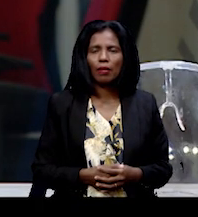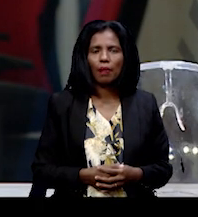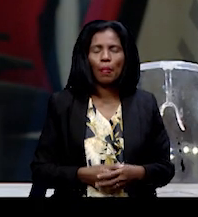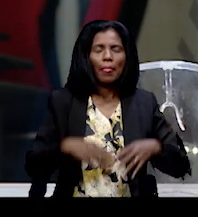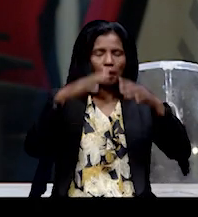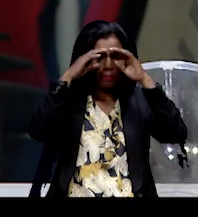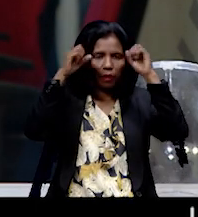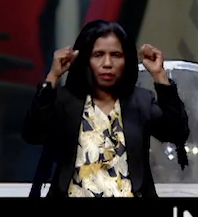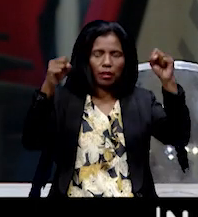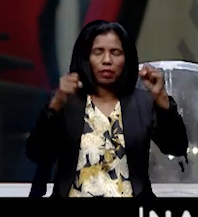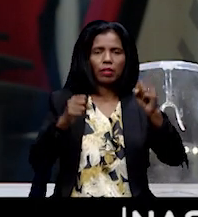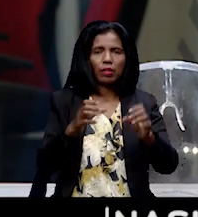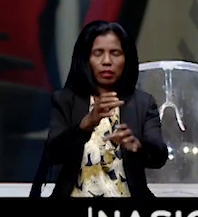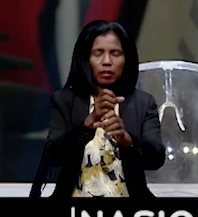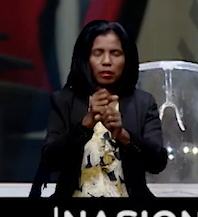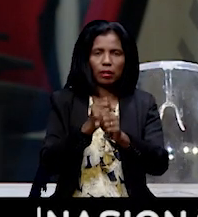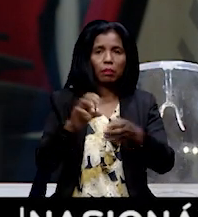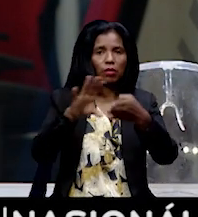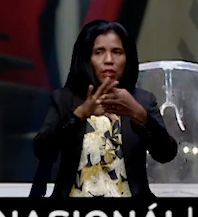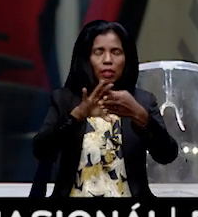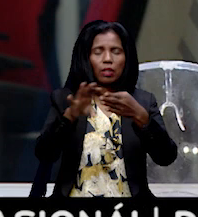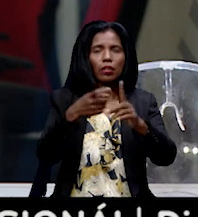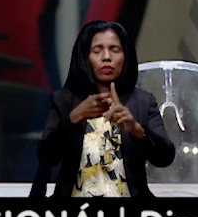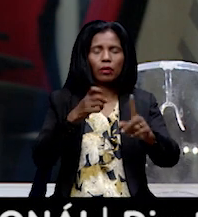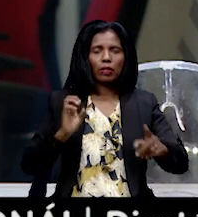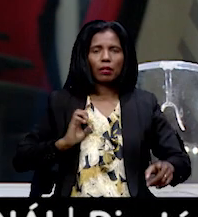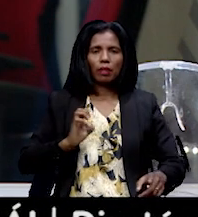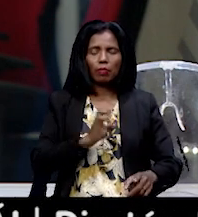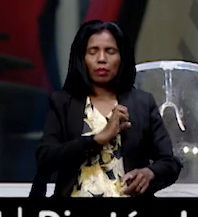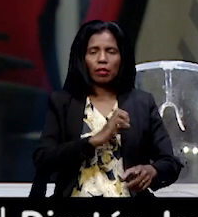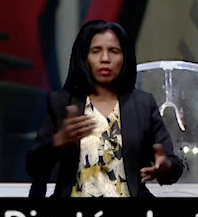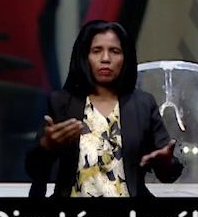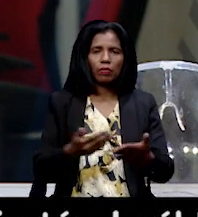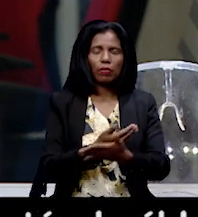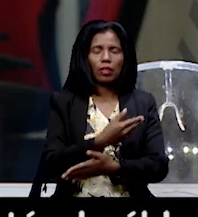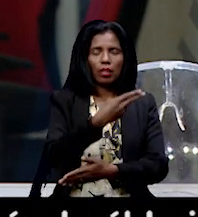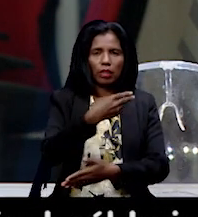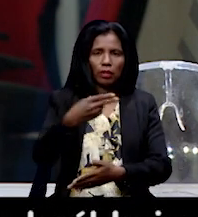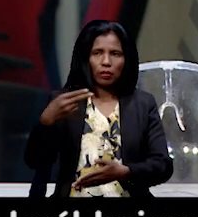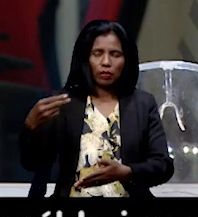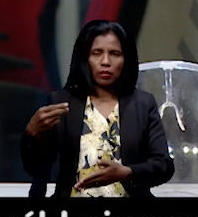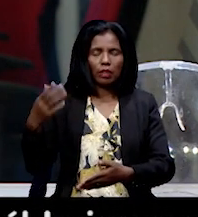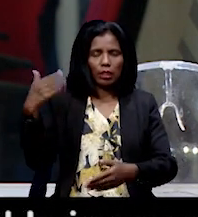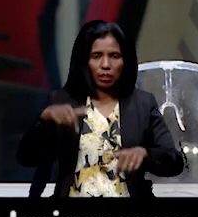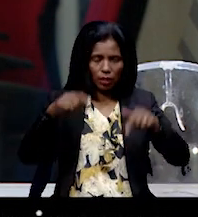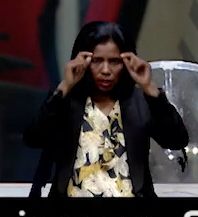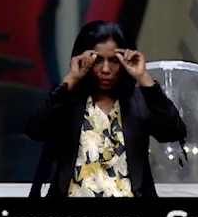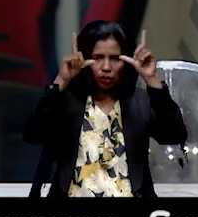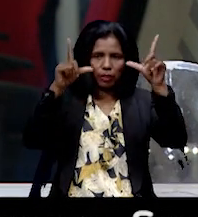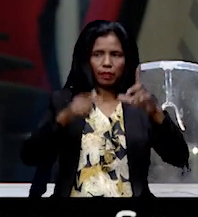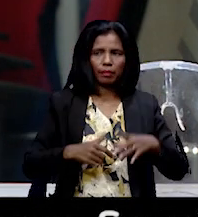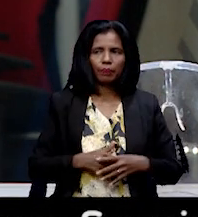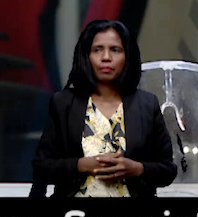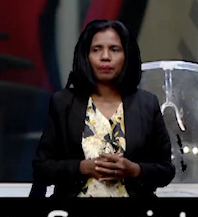Presidente da República, Simo Carta Credencial, Rússia, embaixador FON, República Indonésia e Timor-Leste.